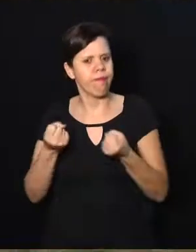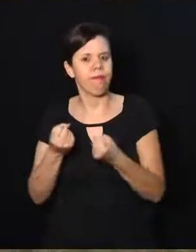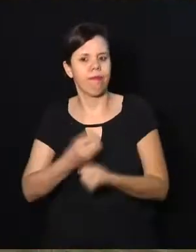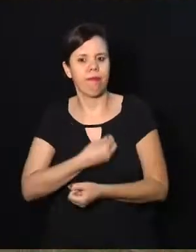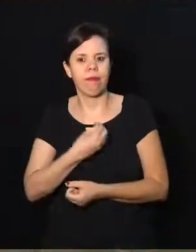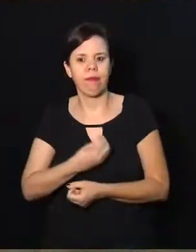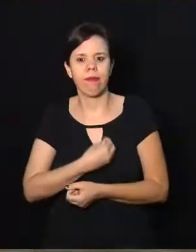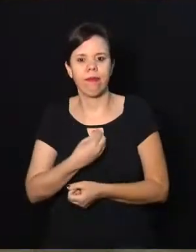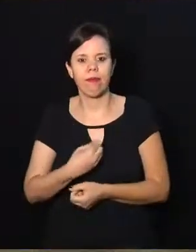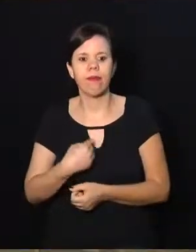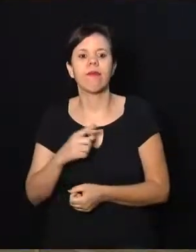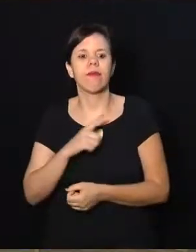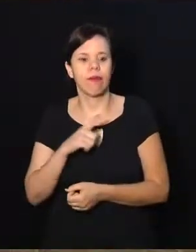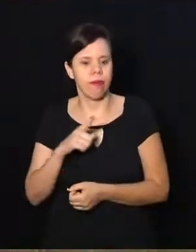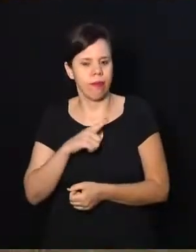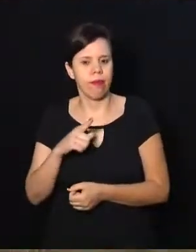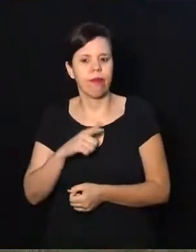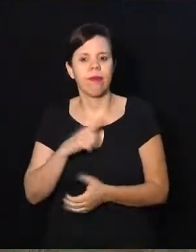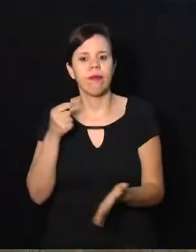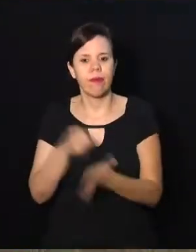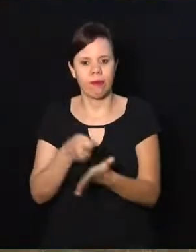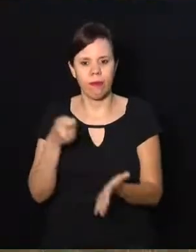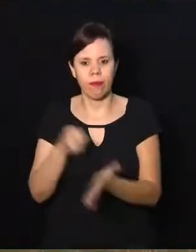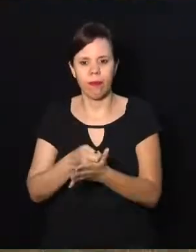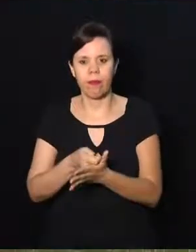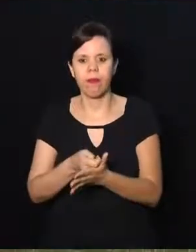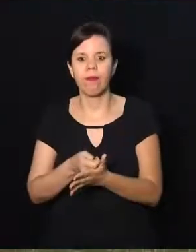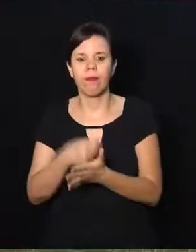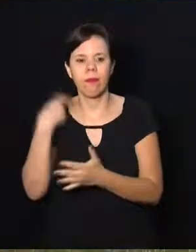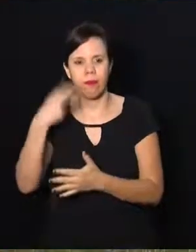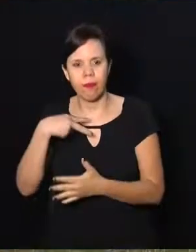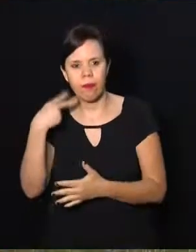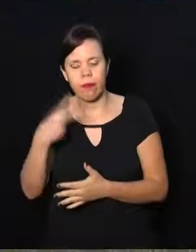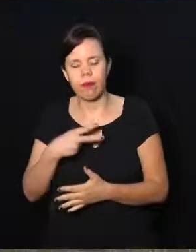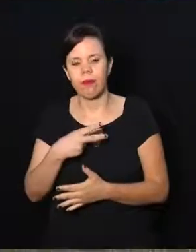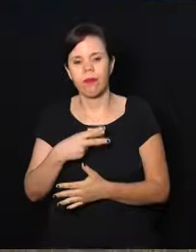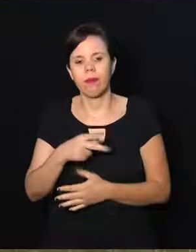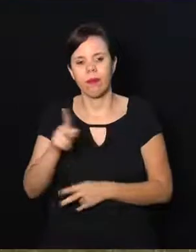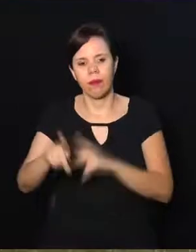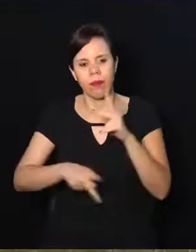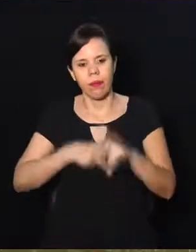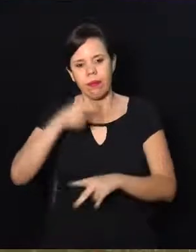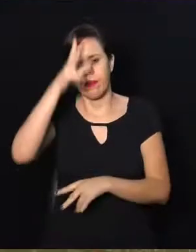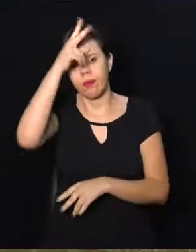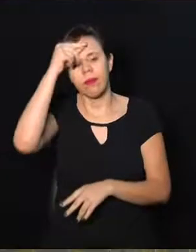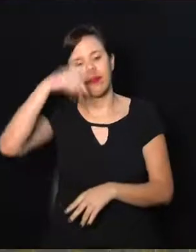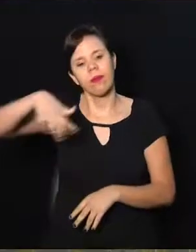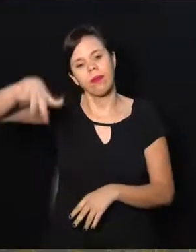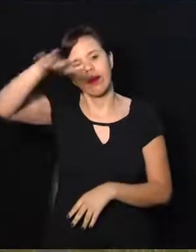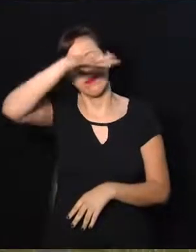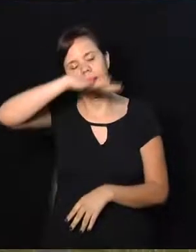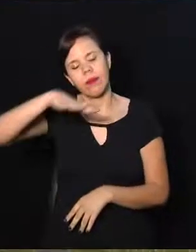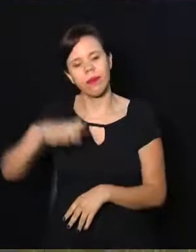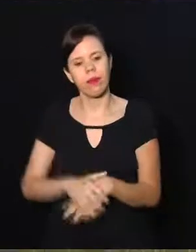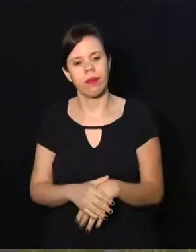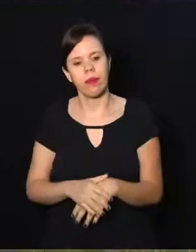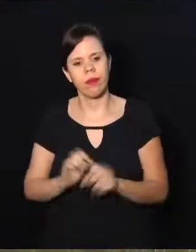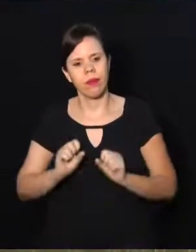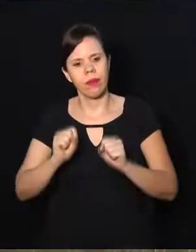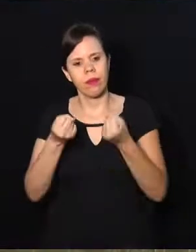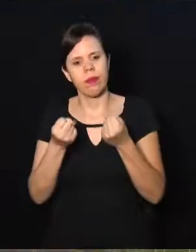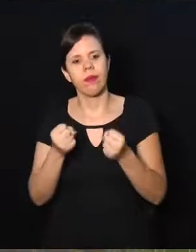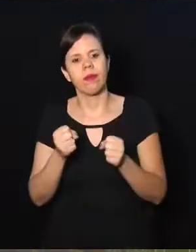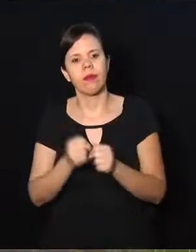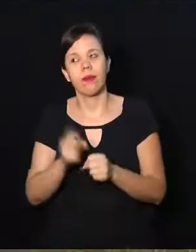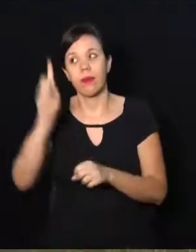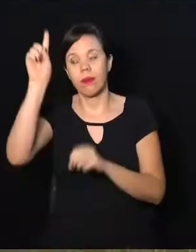e nós temos a nossa obrigação enquanto vereador, enquanto homem público, defender a plataforma que